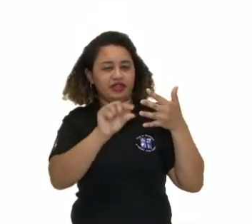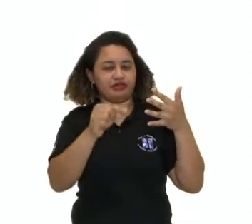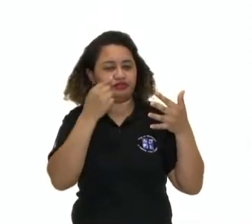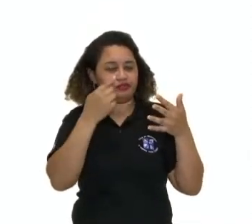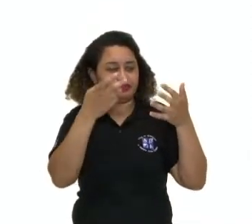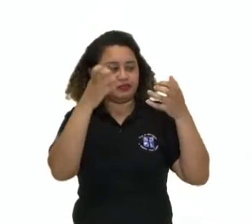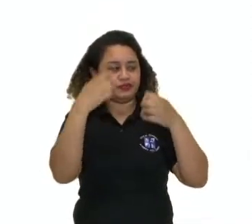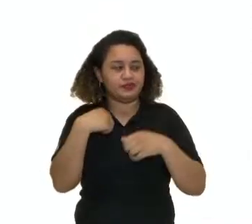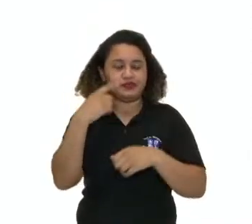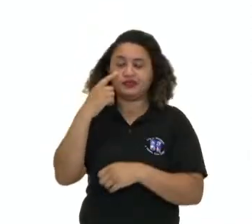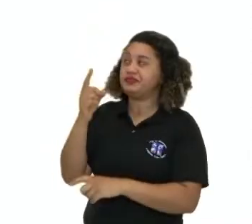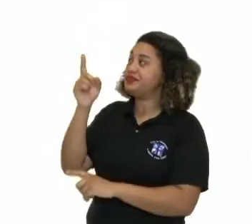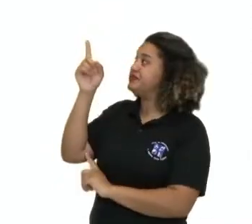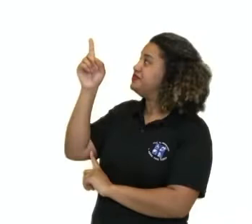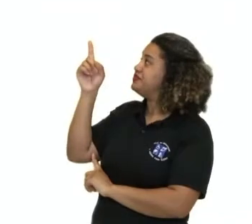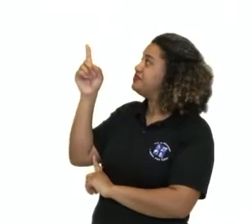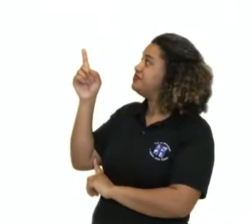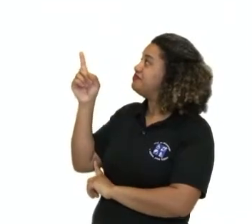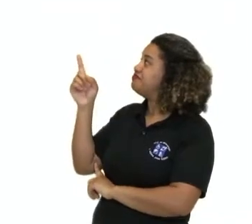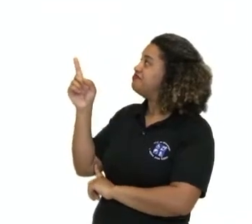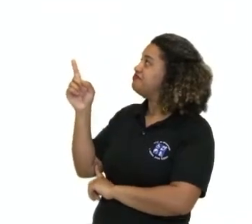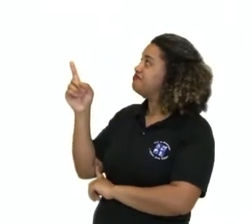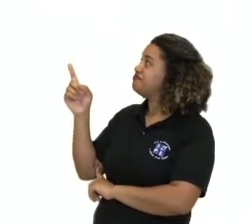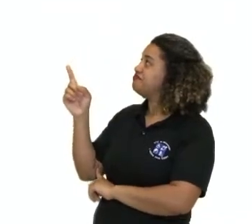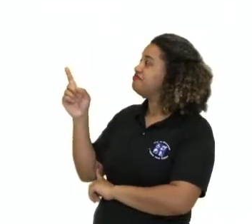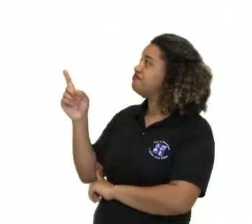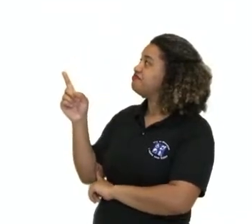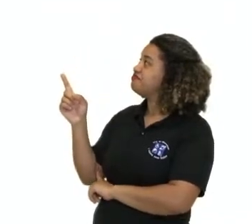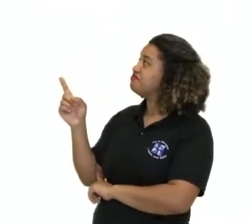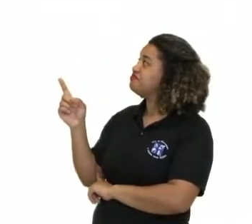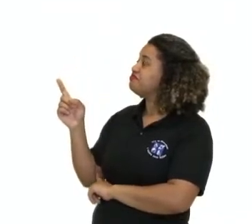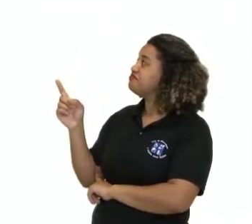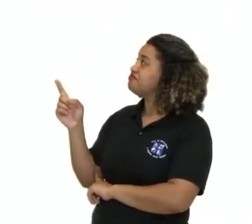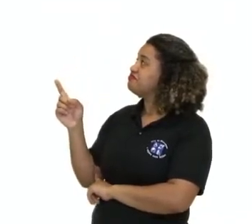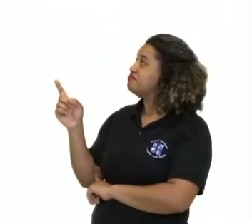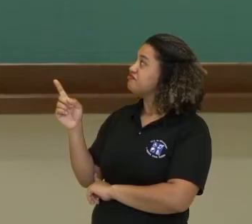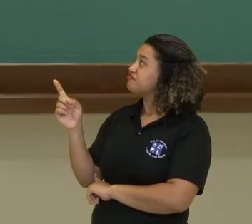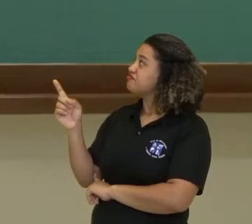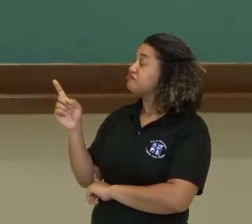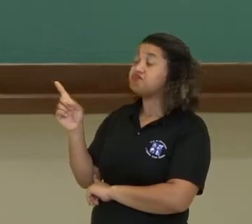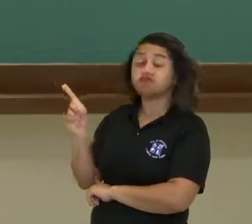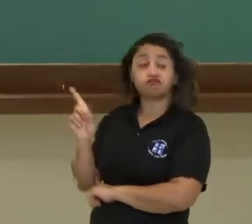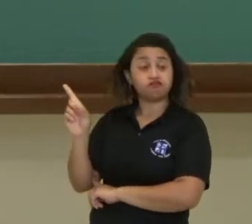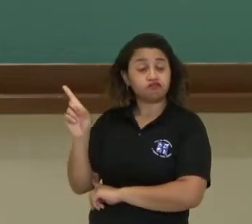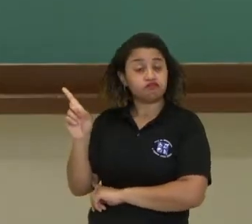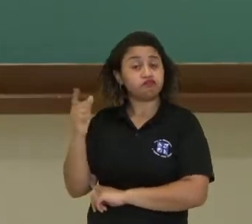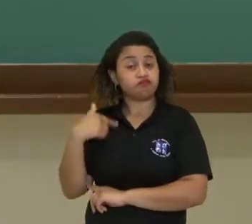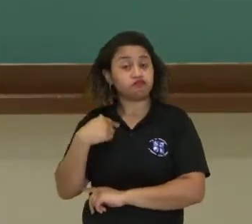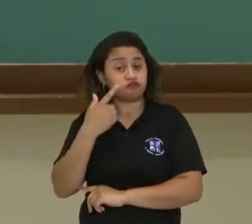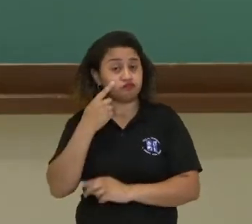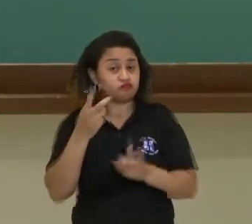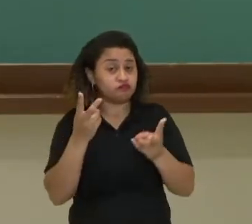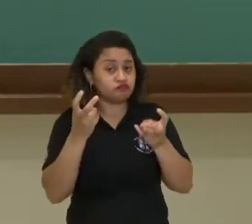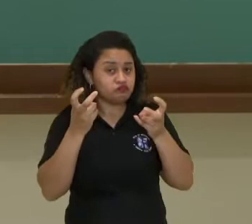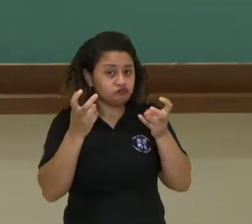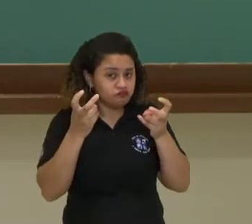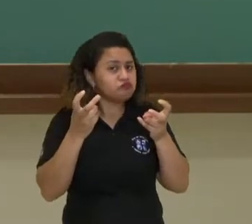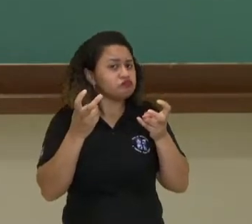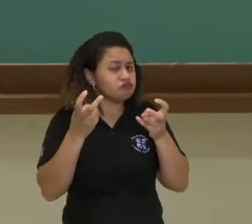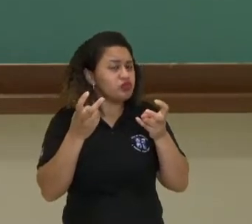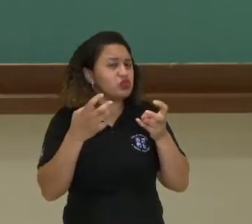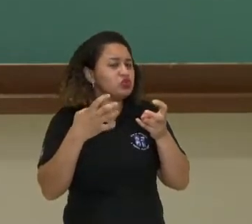eu amo o eu a amo eu amo ah eu amo você tão aqui nós